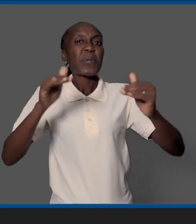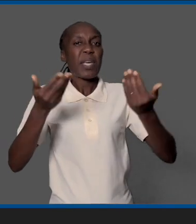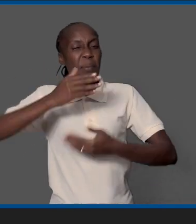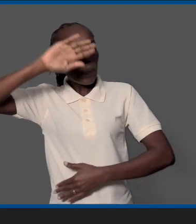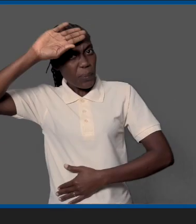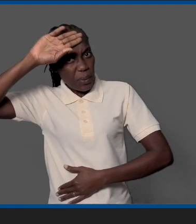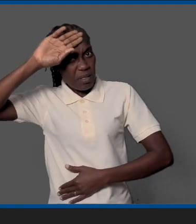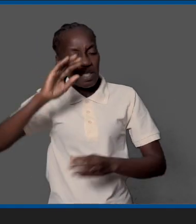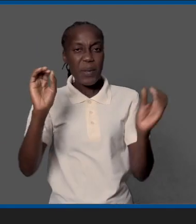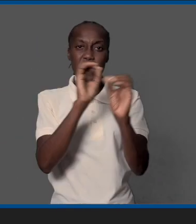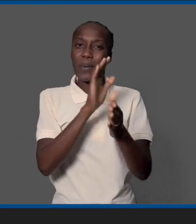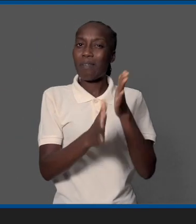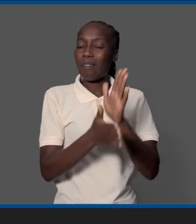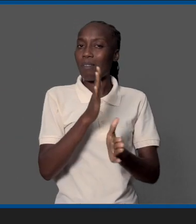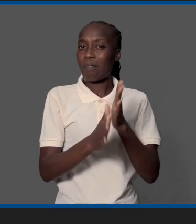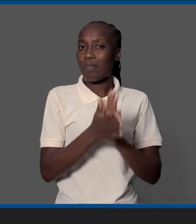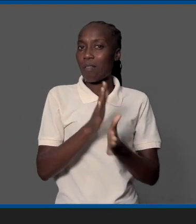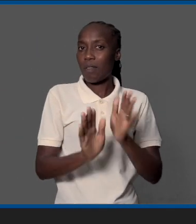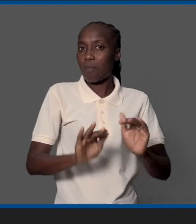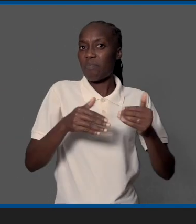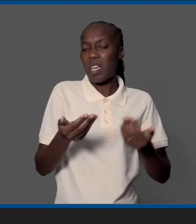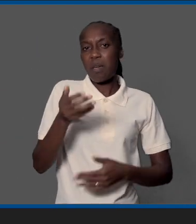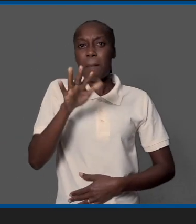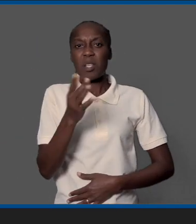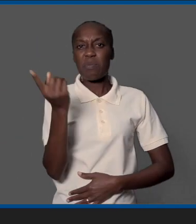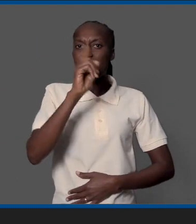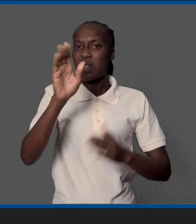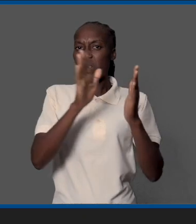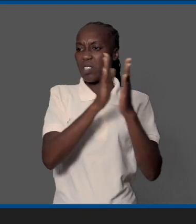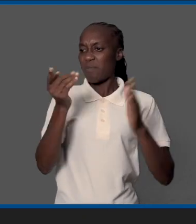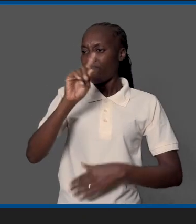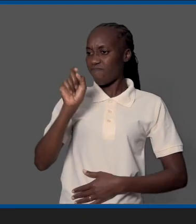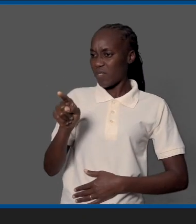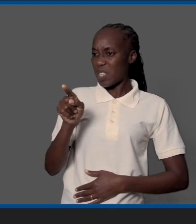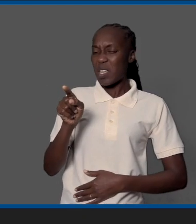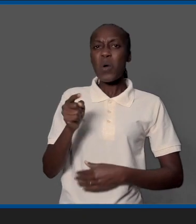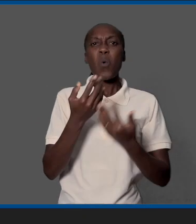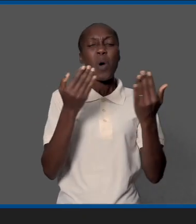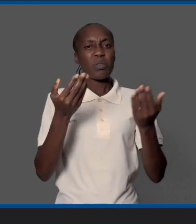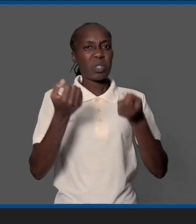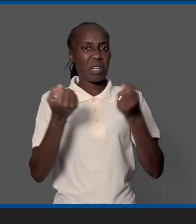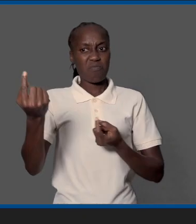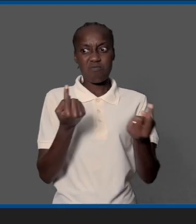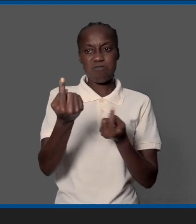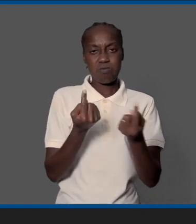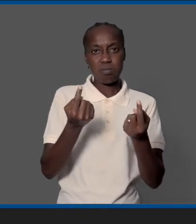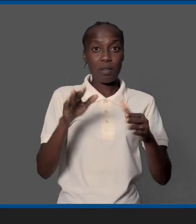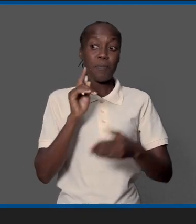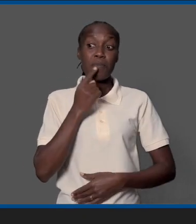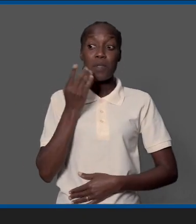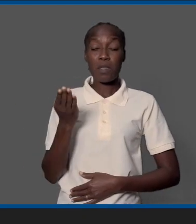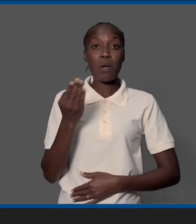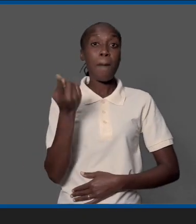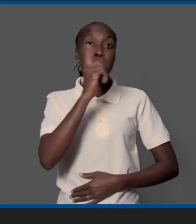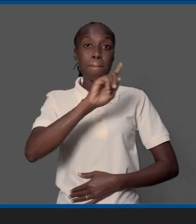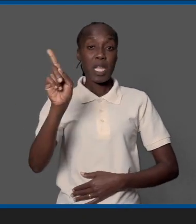mas já agora com esse tipo de doença não há nada, já que está a andar. E mais ou menos por mês, quantos caros que apareciam?